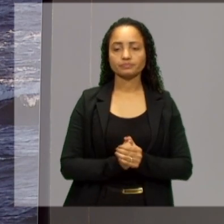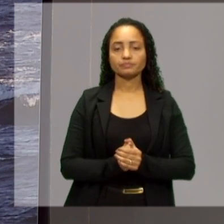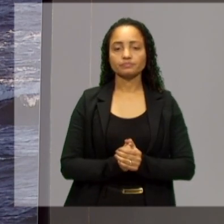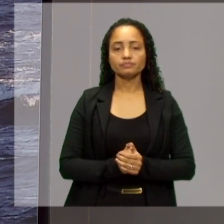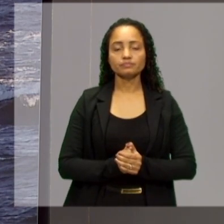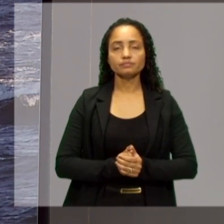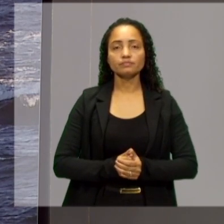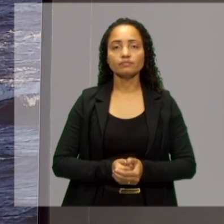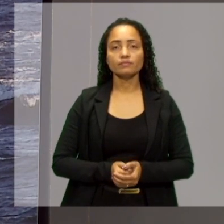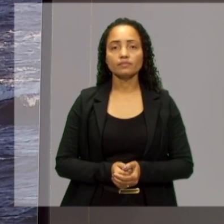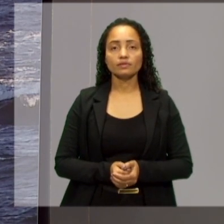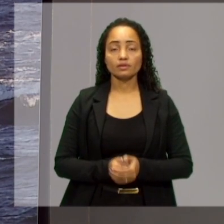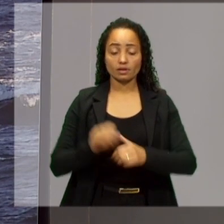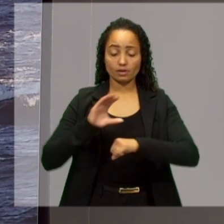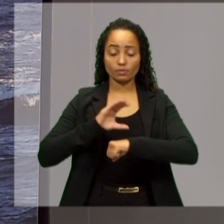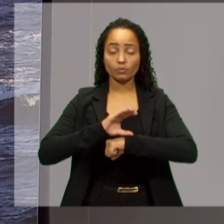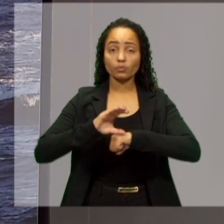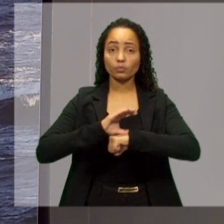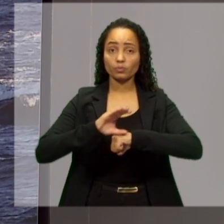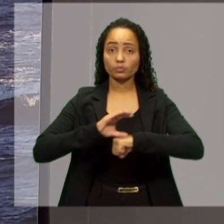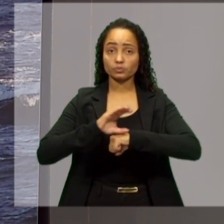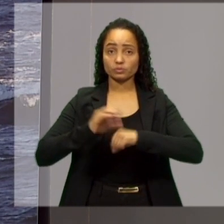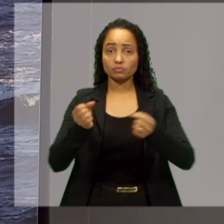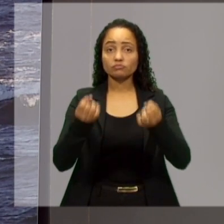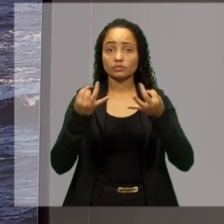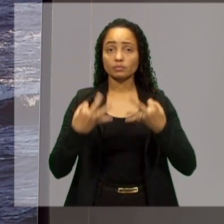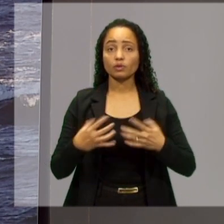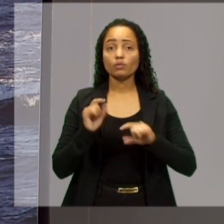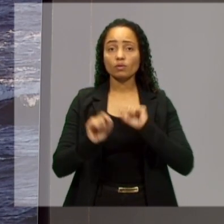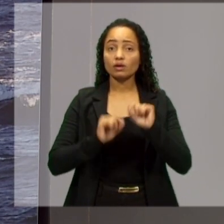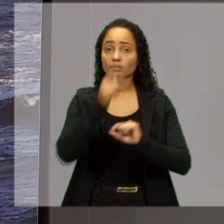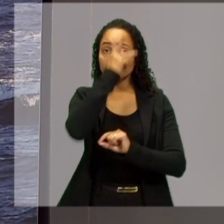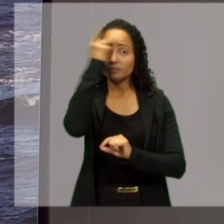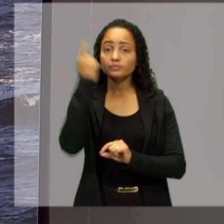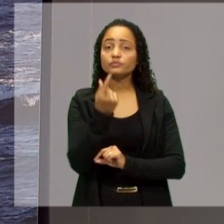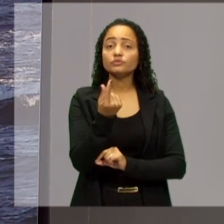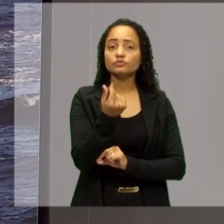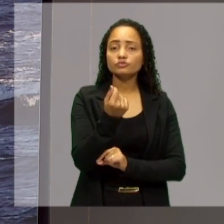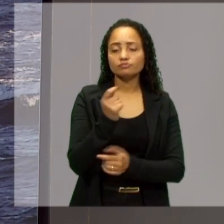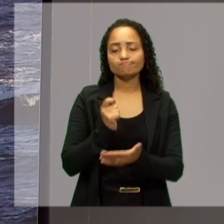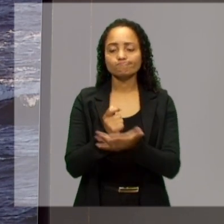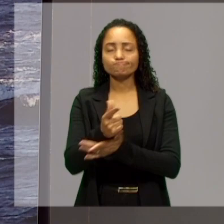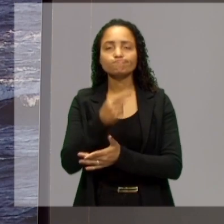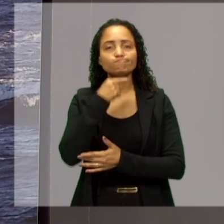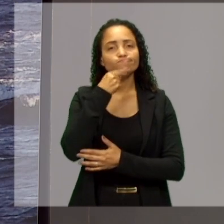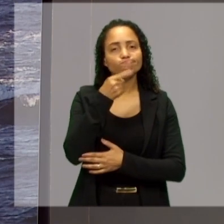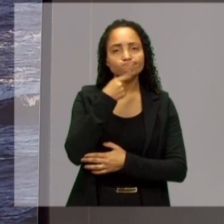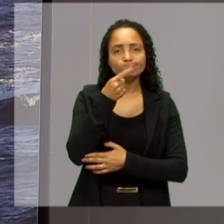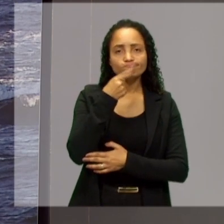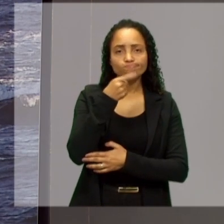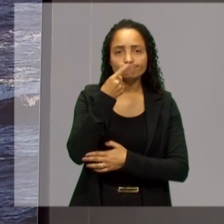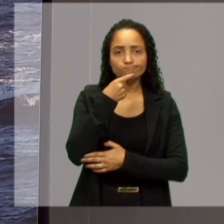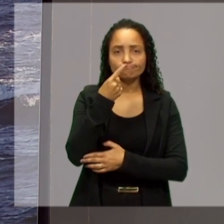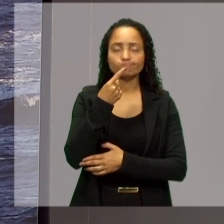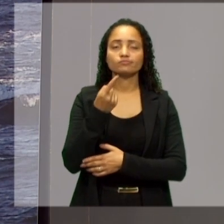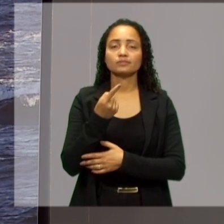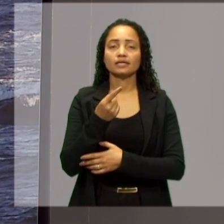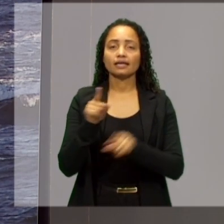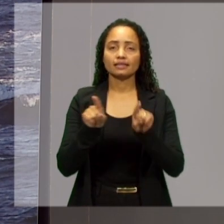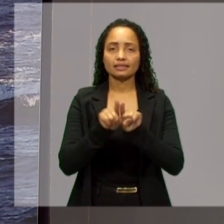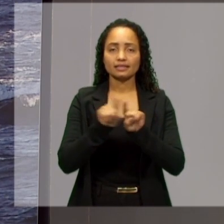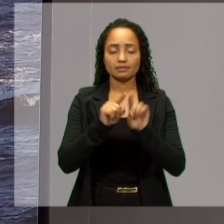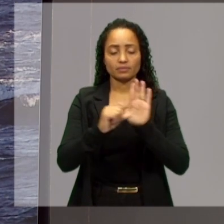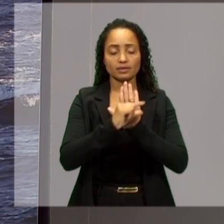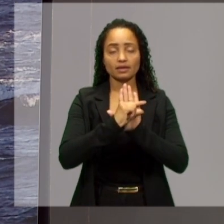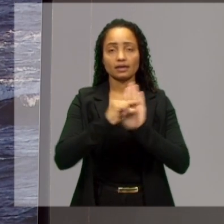Conforme a Constituição, é para quem não tem condições de pagar pelos serviços advocatícios, e no artigo 5º